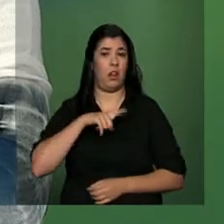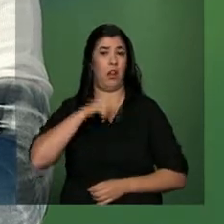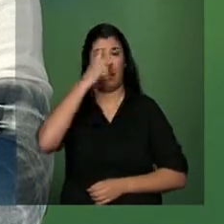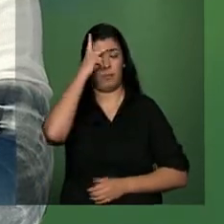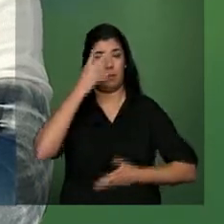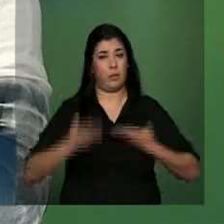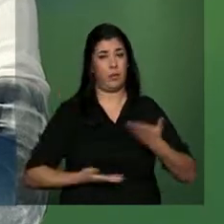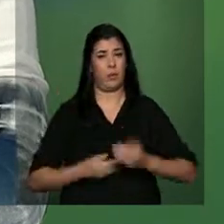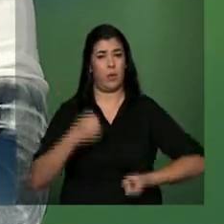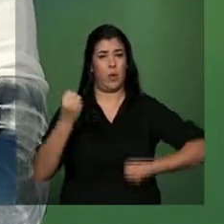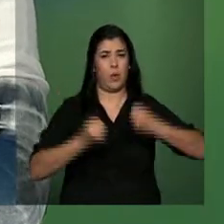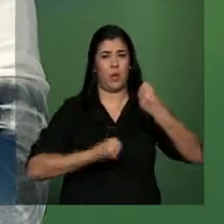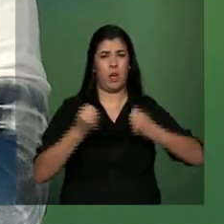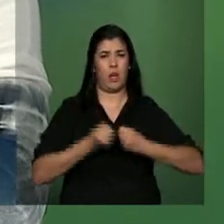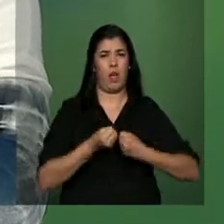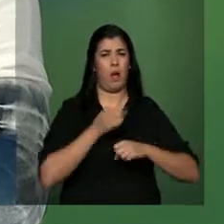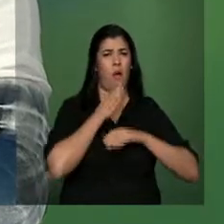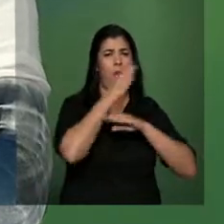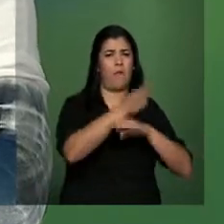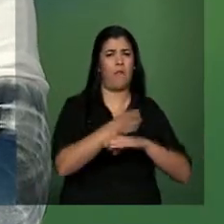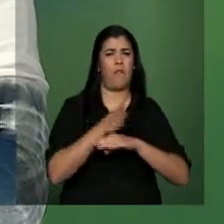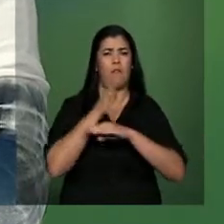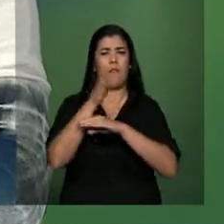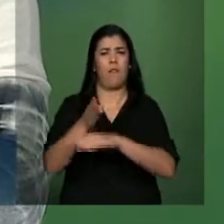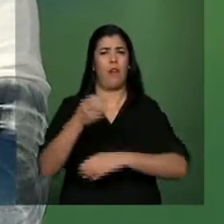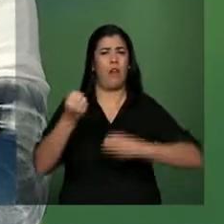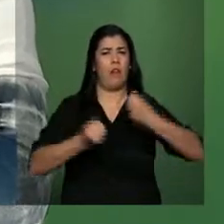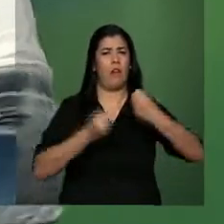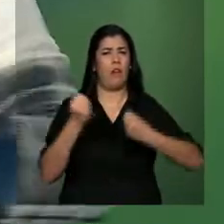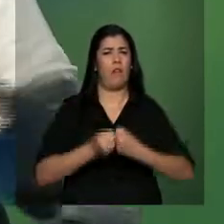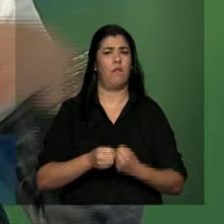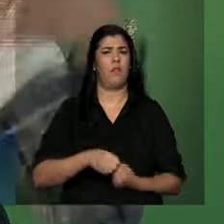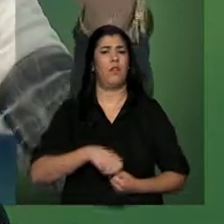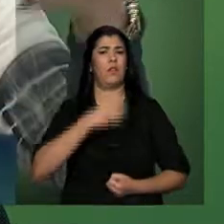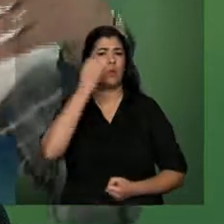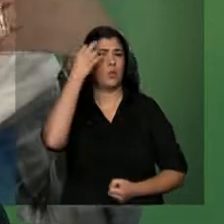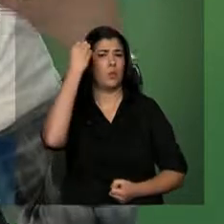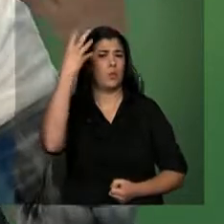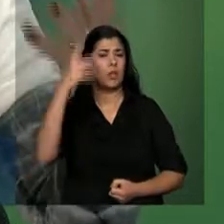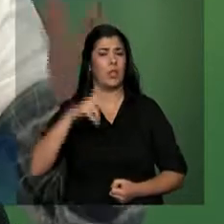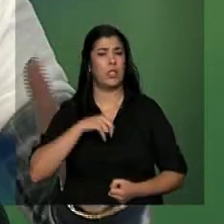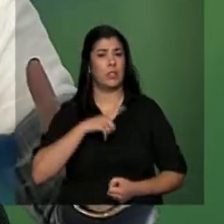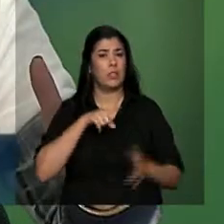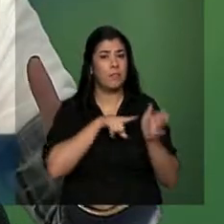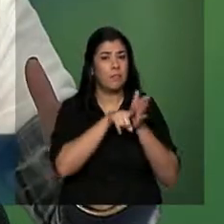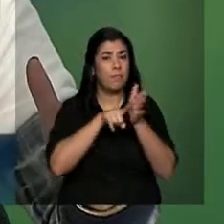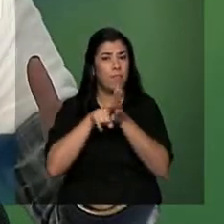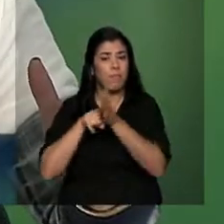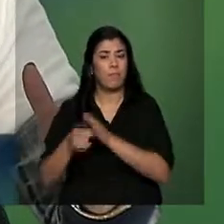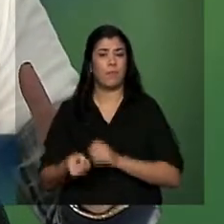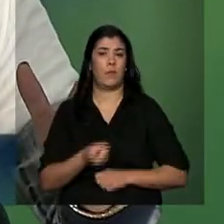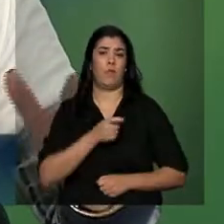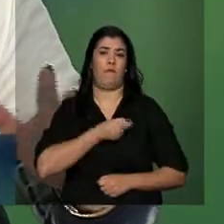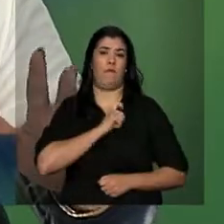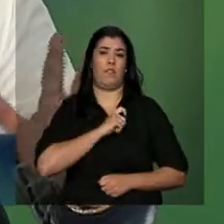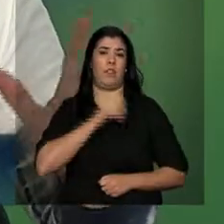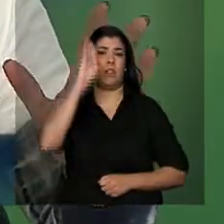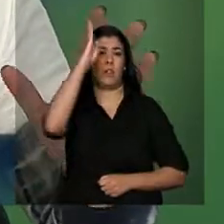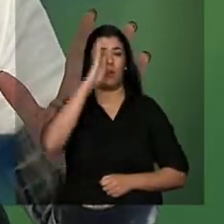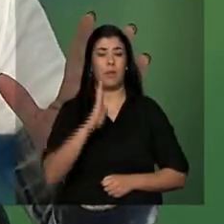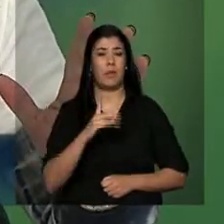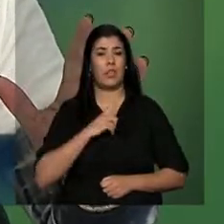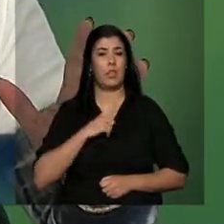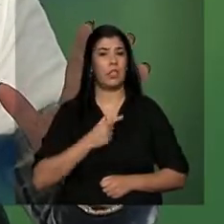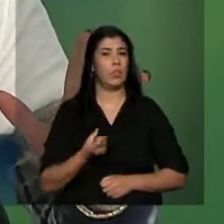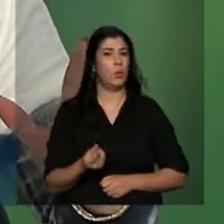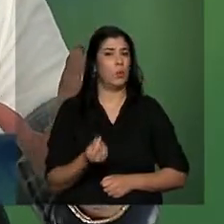com carros, com custeio de combustível, com diárias, que é a fiscalização e a expensão por todo o Brasil, que é um volume de